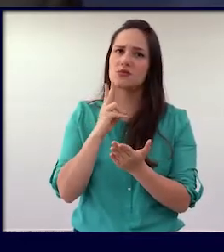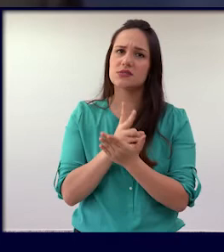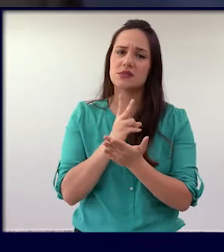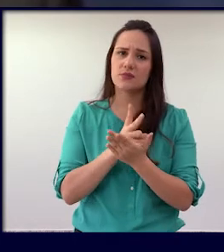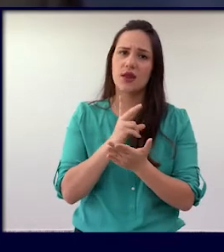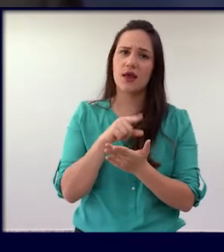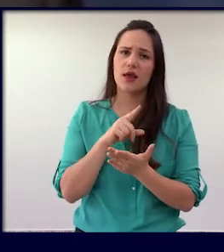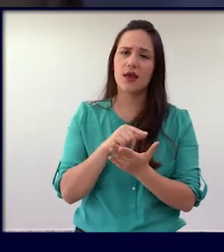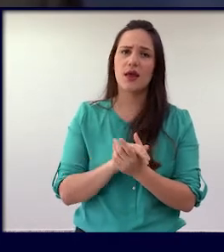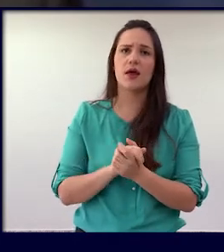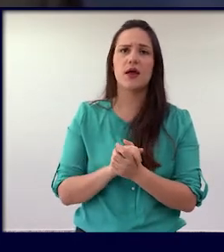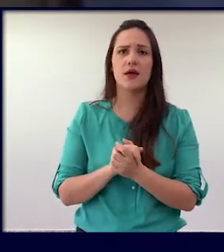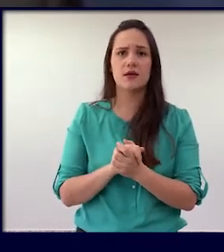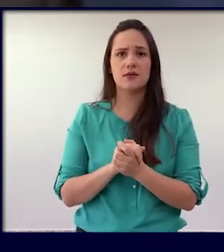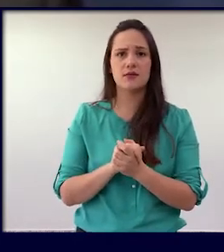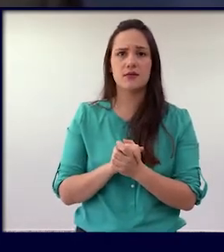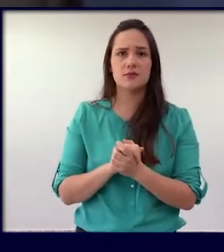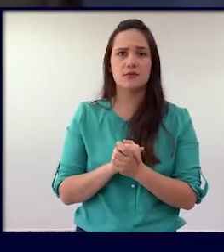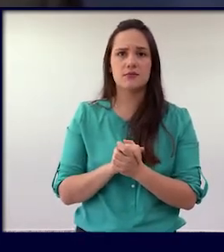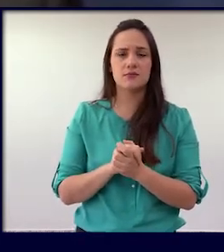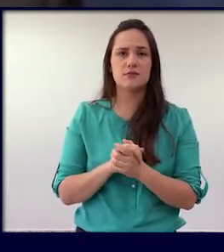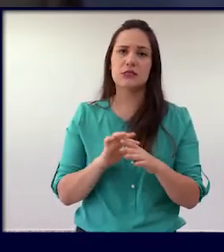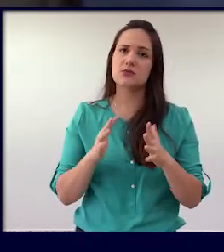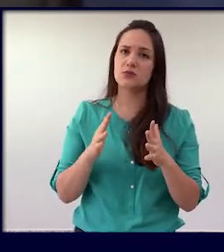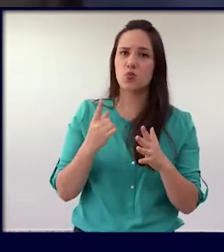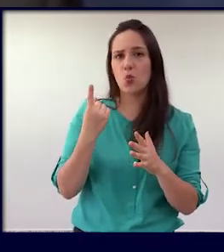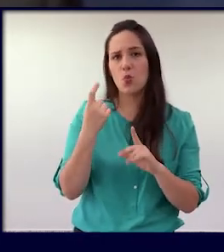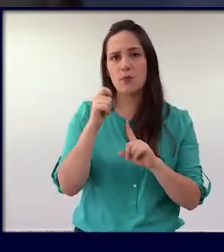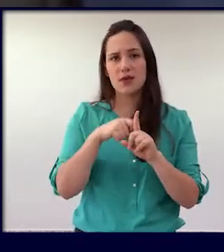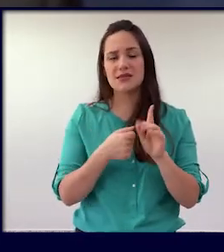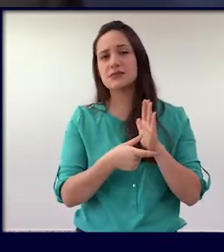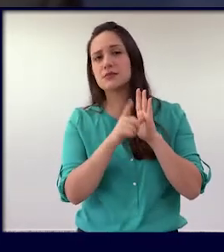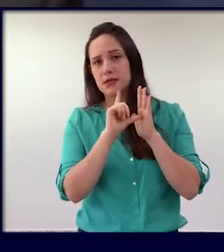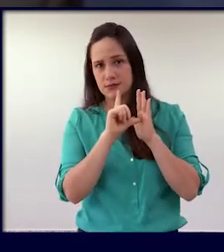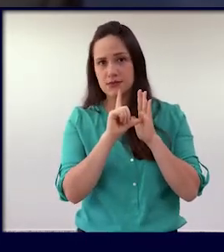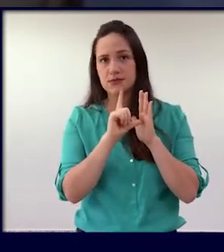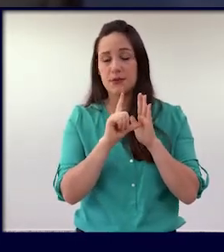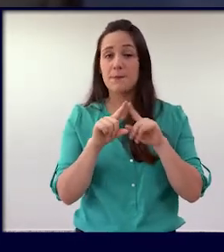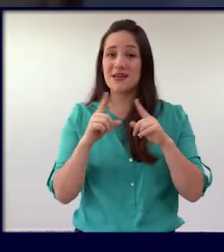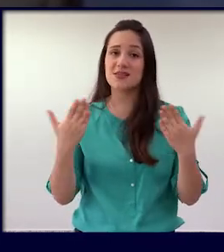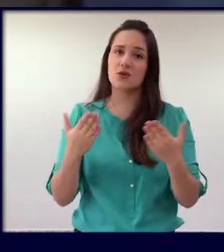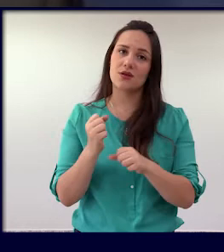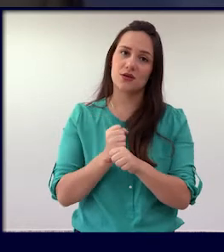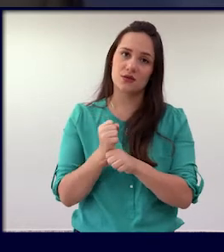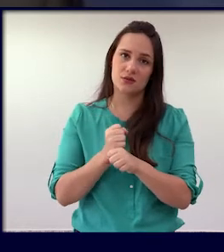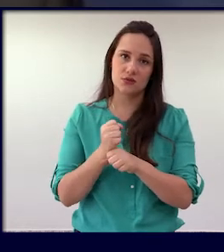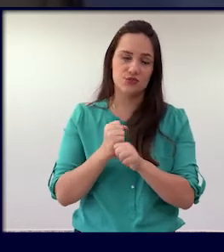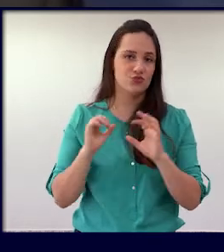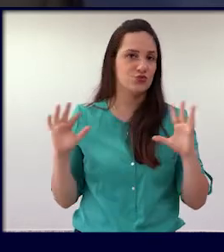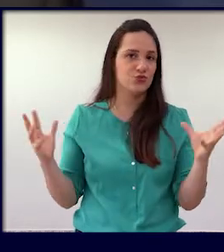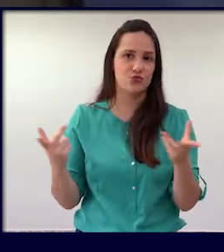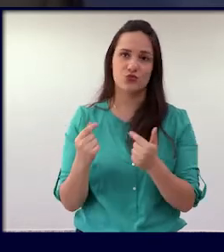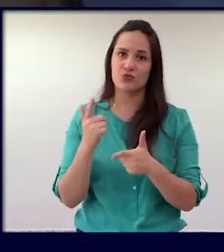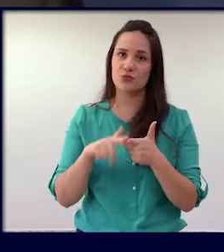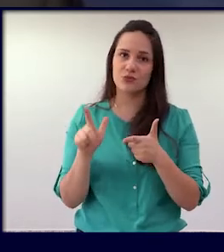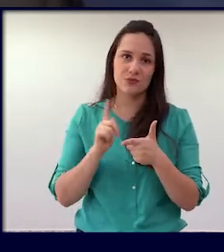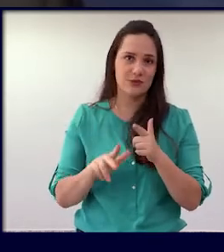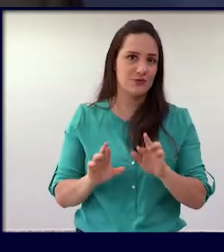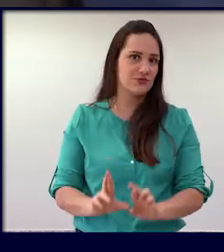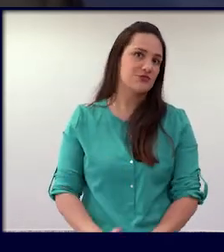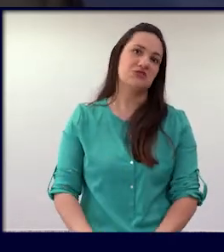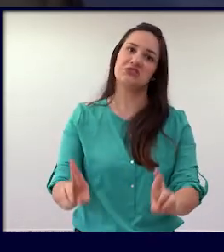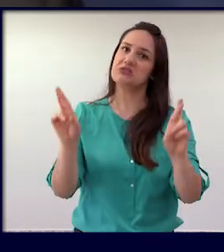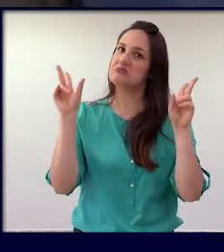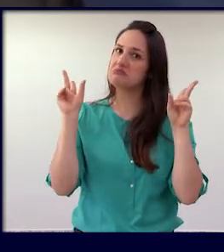a capacitação do mesário, ela coincidia ali com um mês antes da eleição. Esse ano, toda a